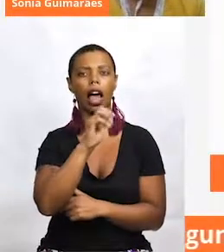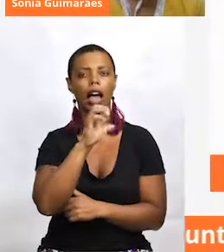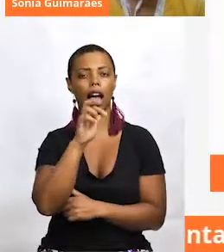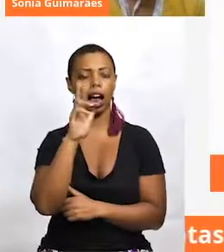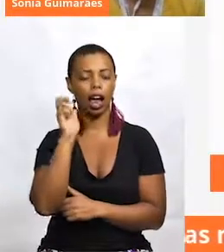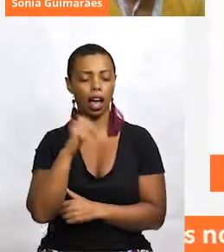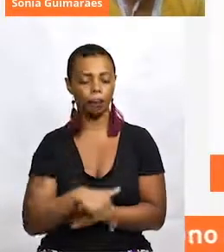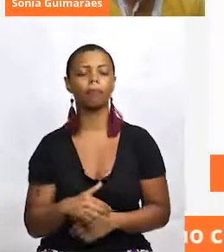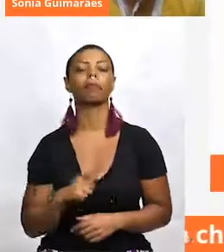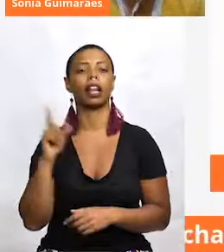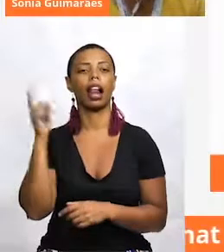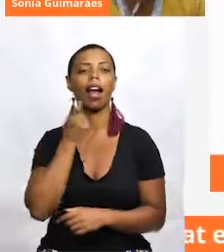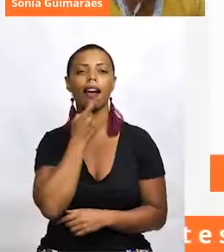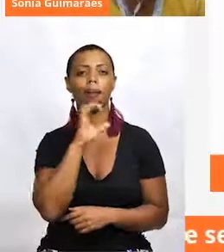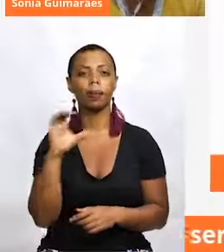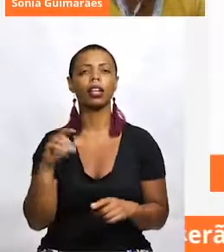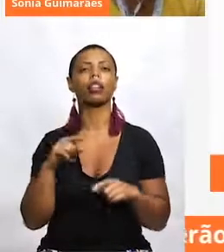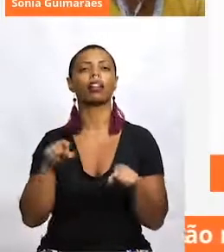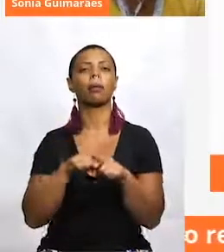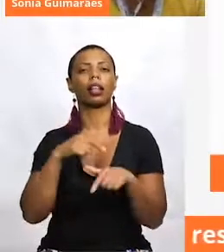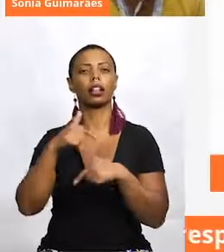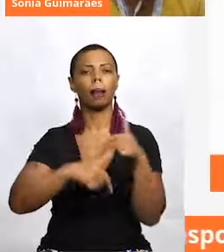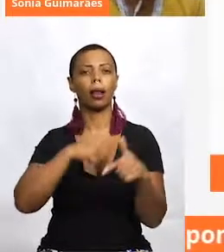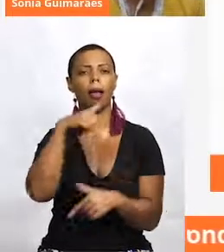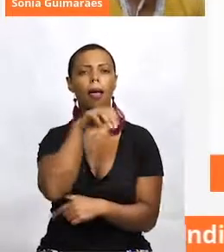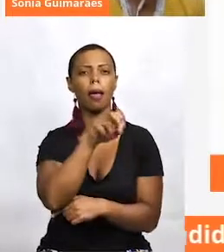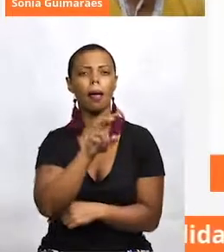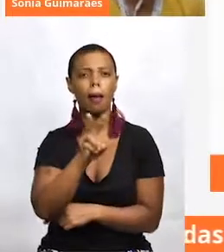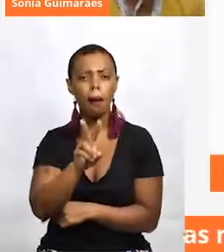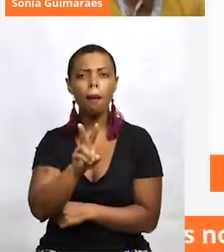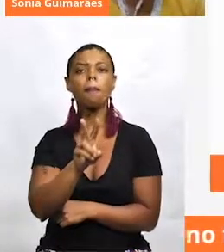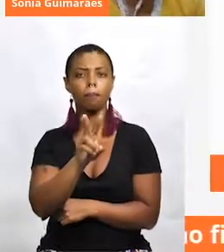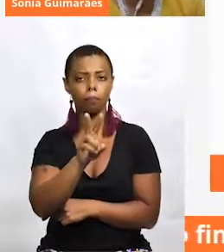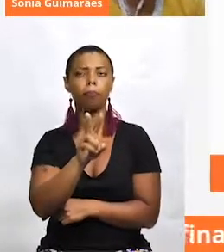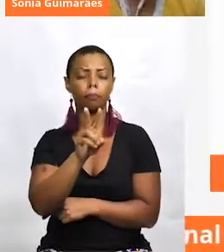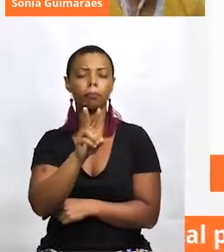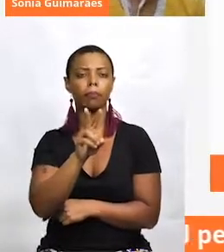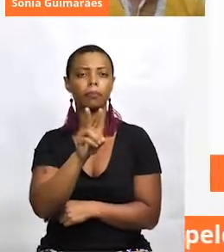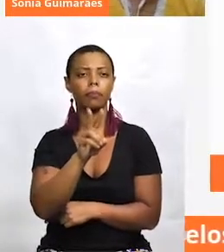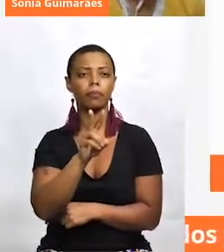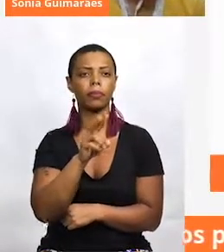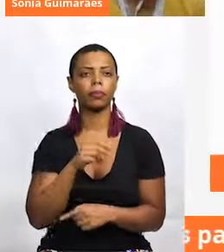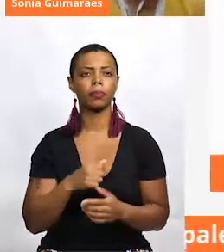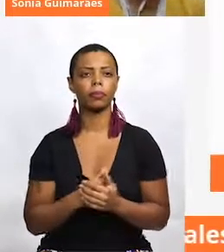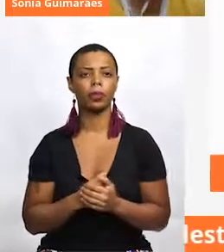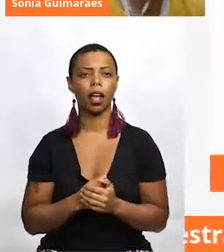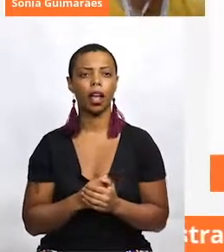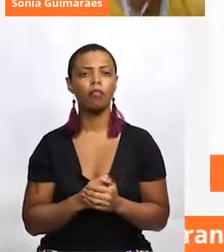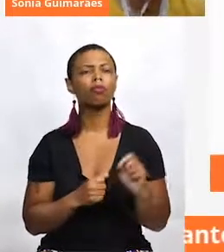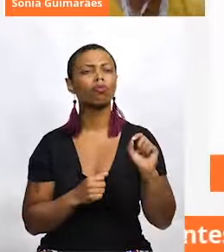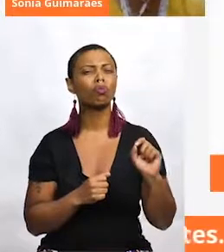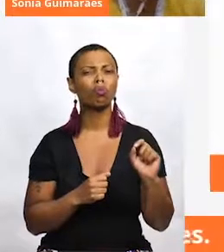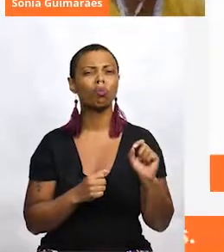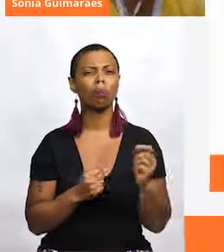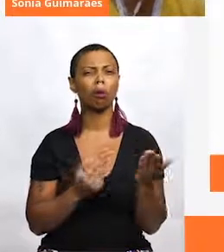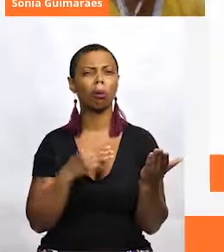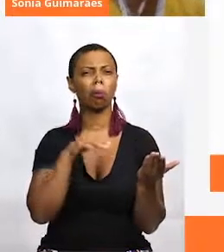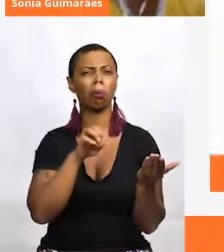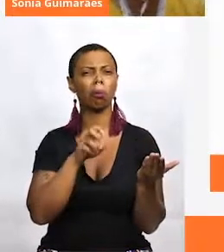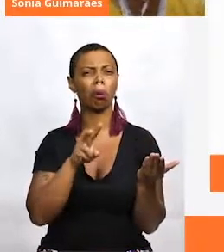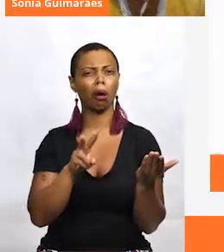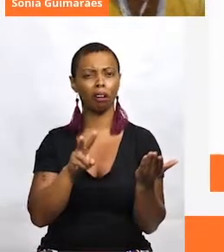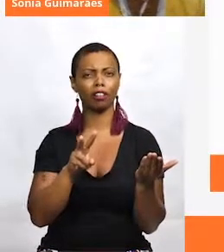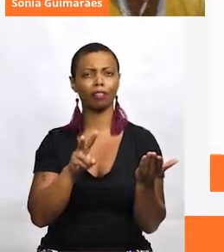Campinas, e trabalhei com microscópios eletrônicos de varredura de contraste de tensão. Ou seja, você pode colocar dentro